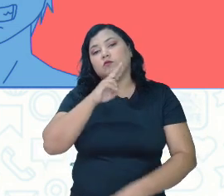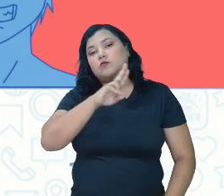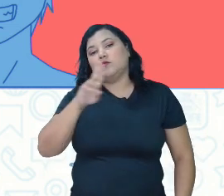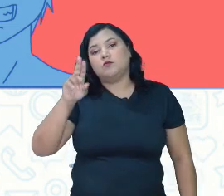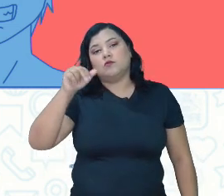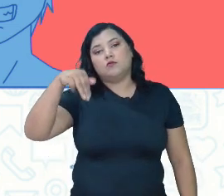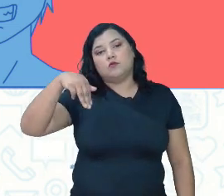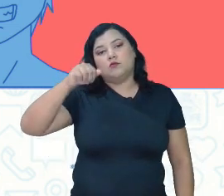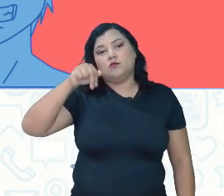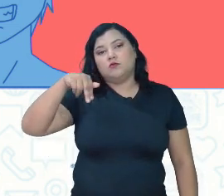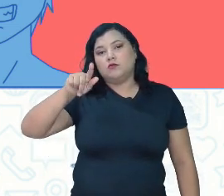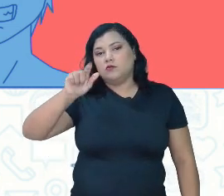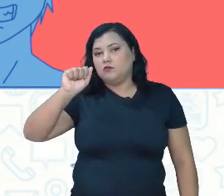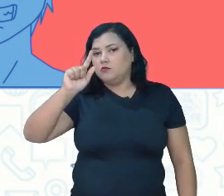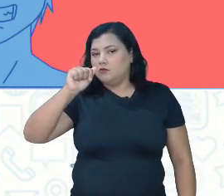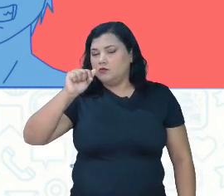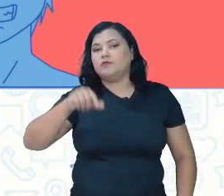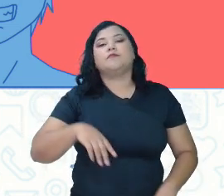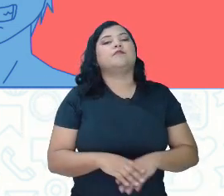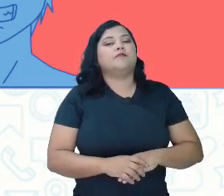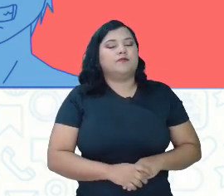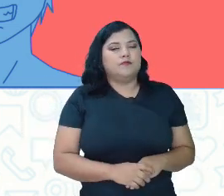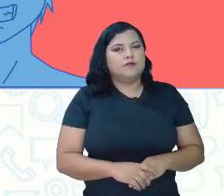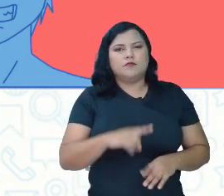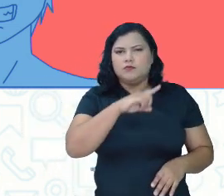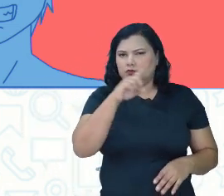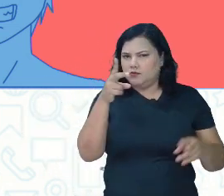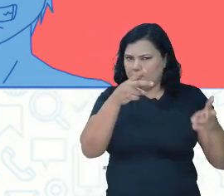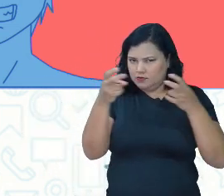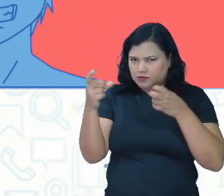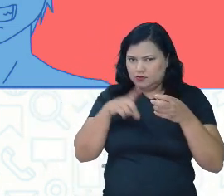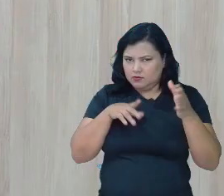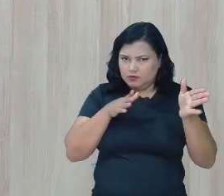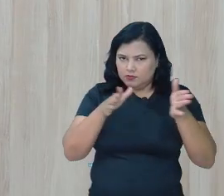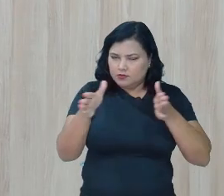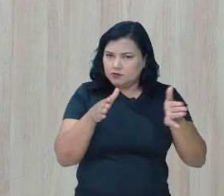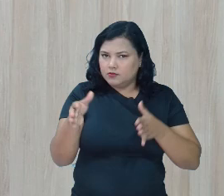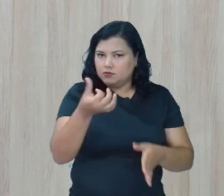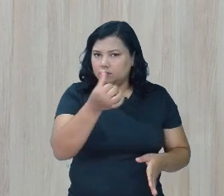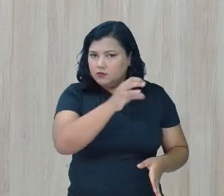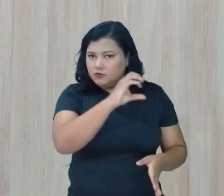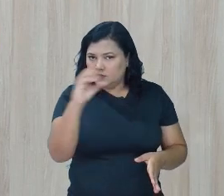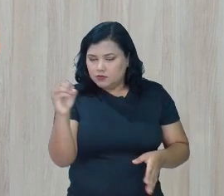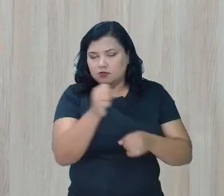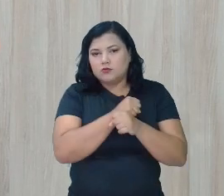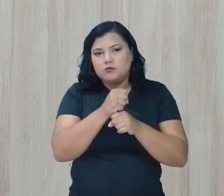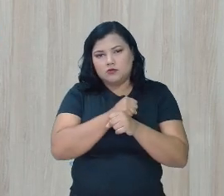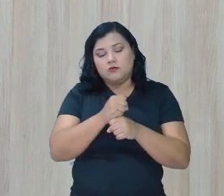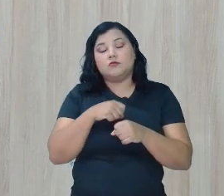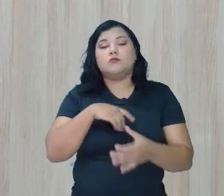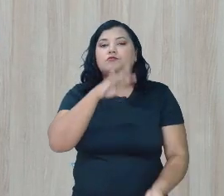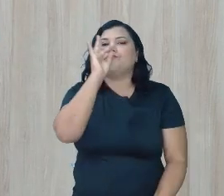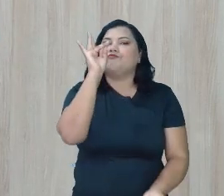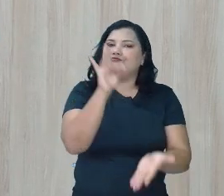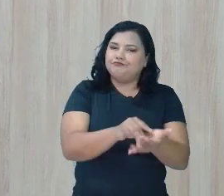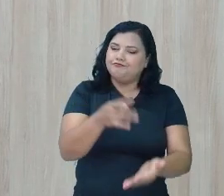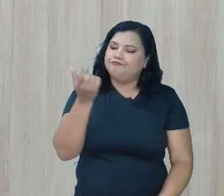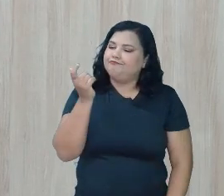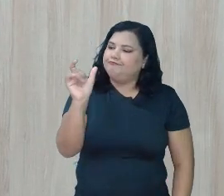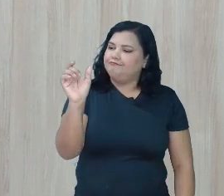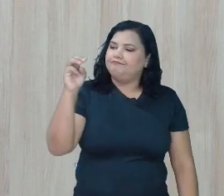Então, vocês percebem aí que houve um tempo, não é? Para que realmente esse